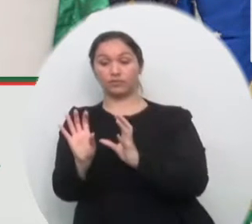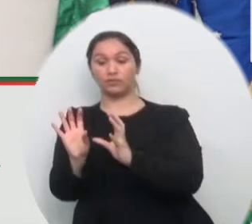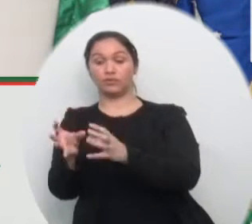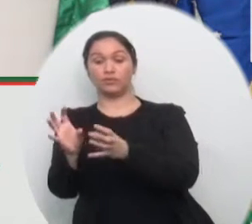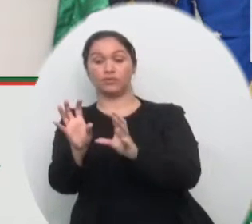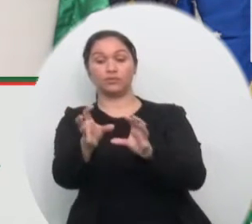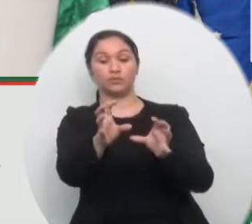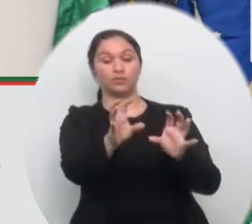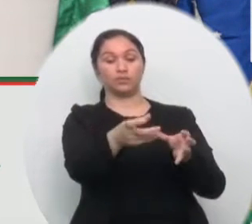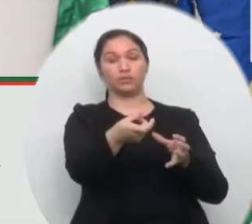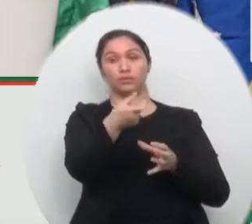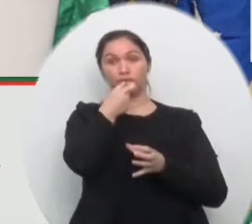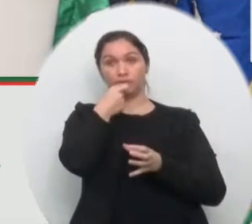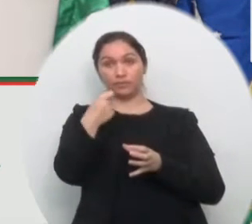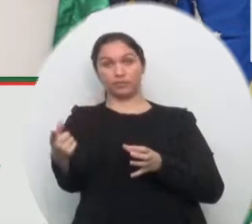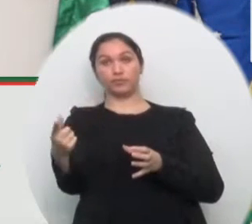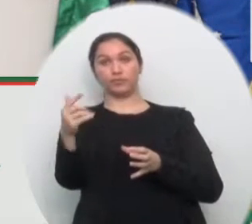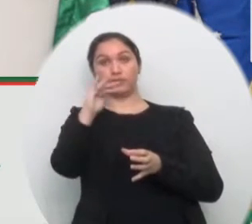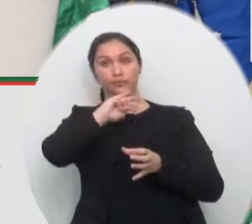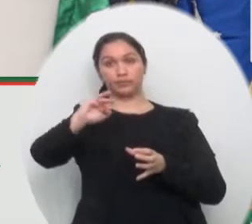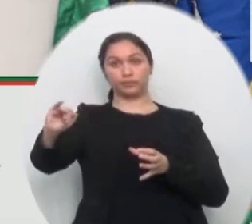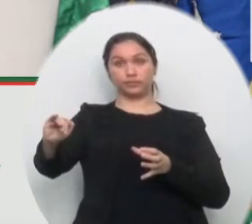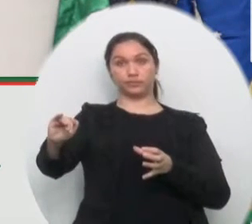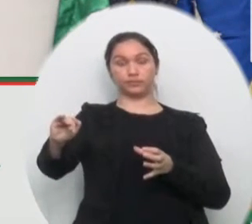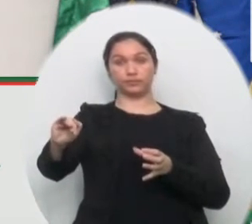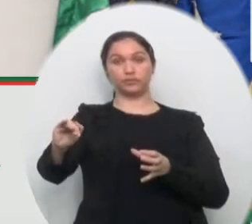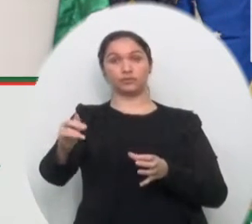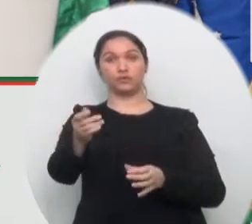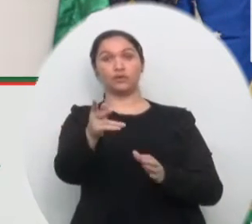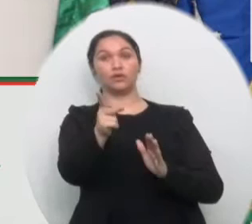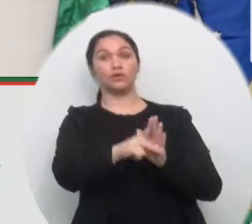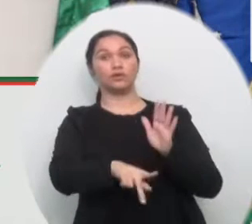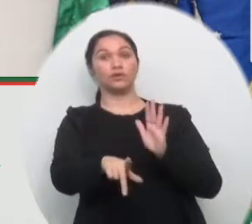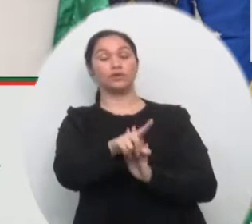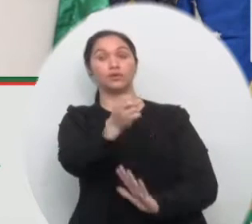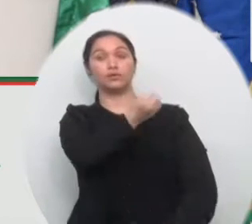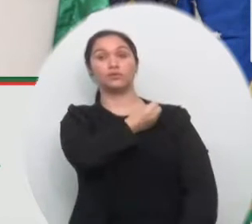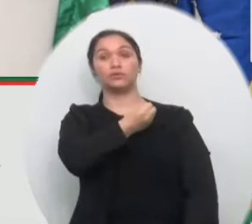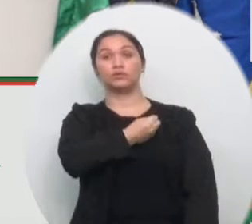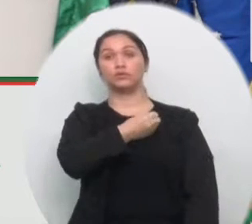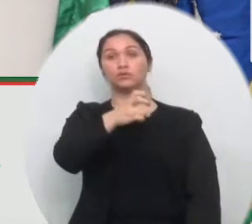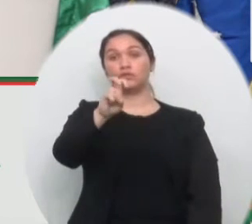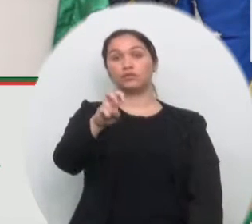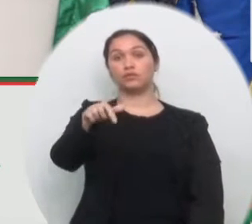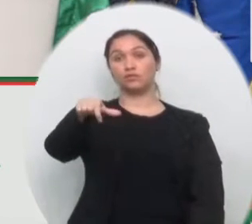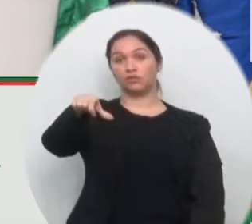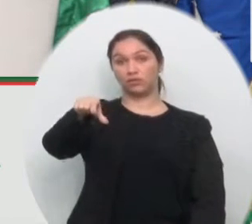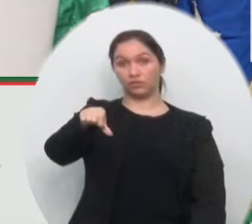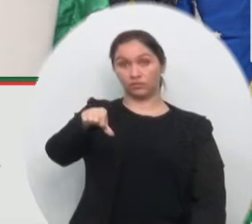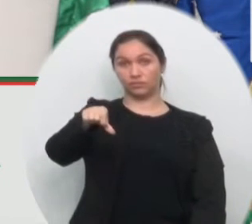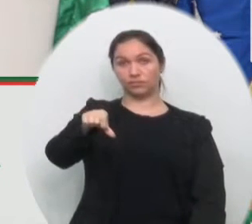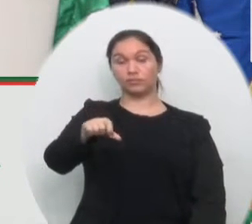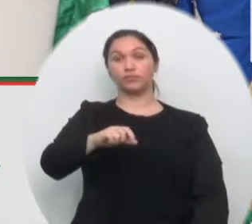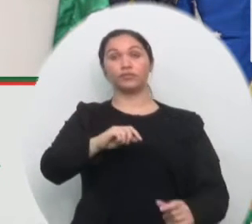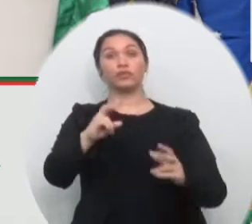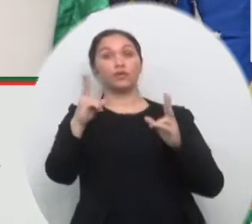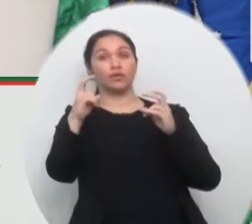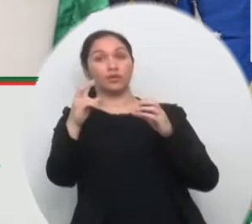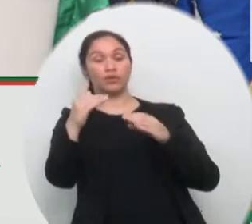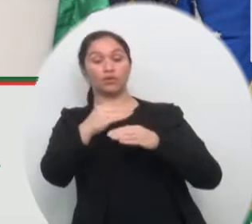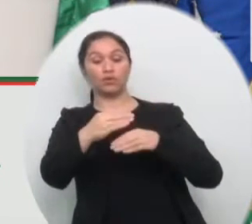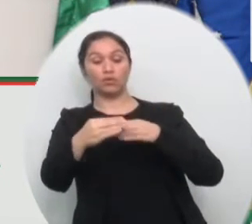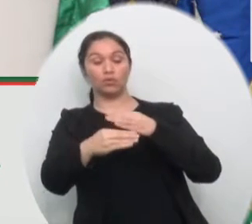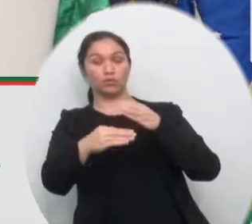dessa sessão do PS 59 de 2018, que propõe-se novamente a construção de um ginásio de esportes no bairro Santa